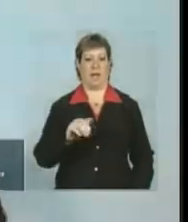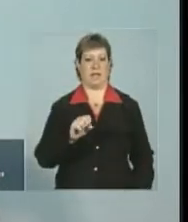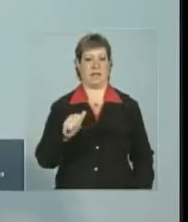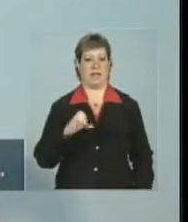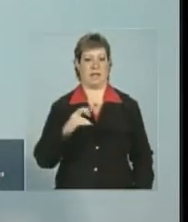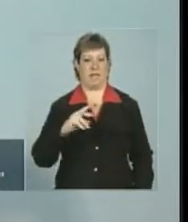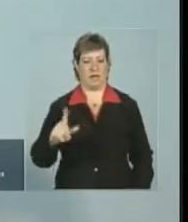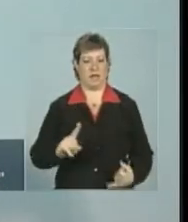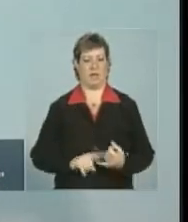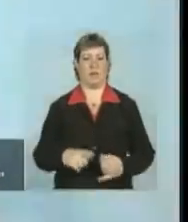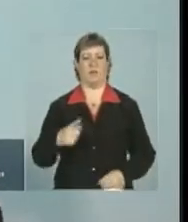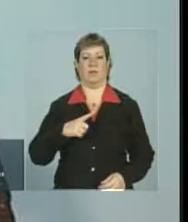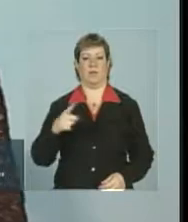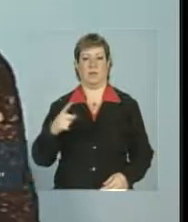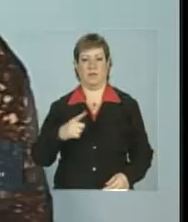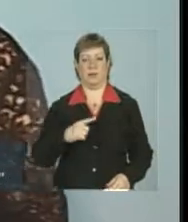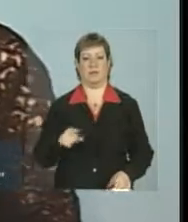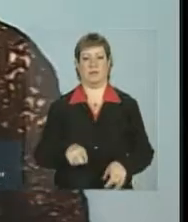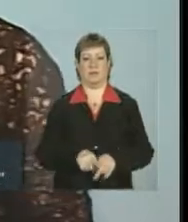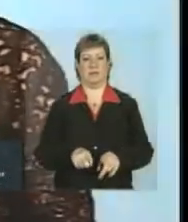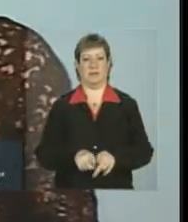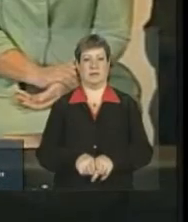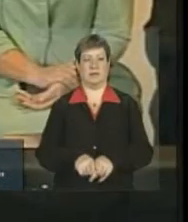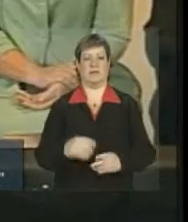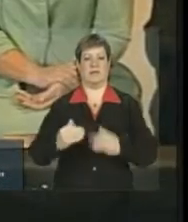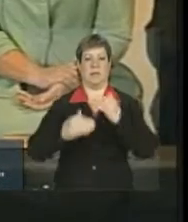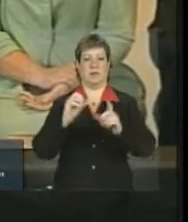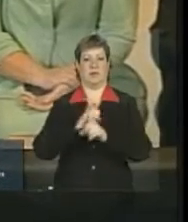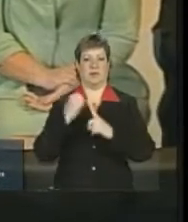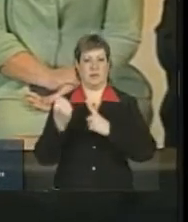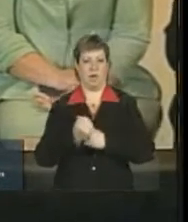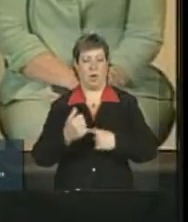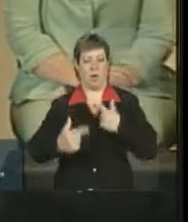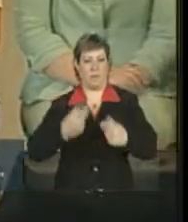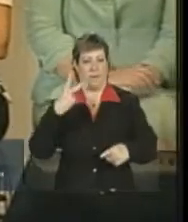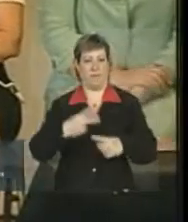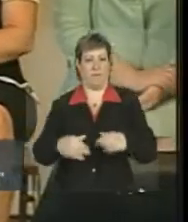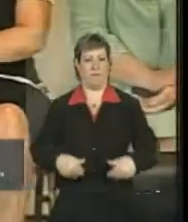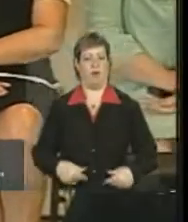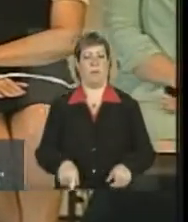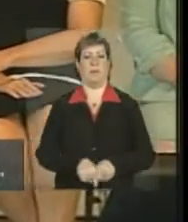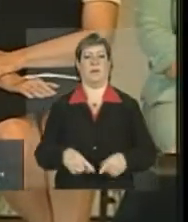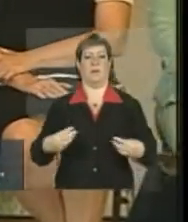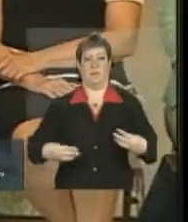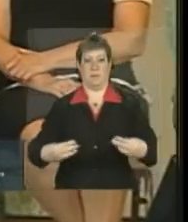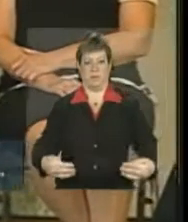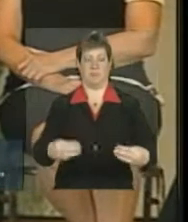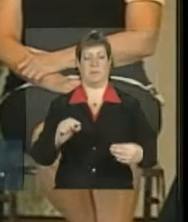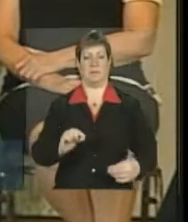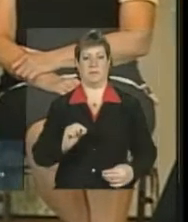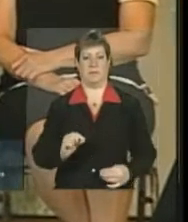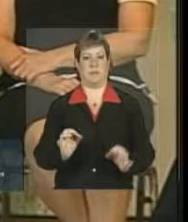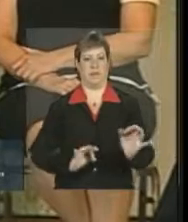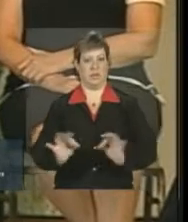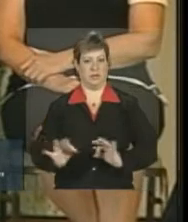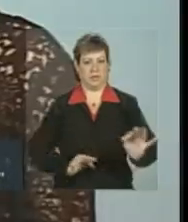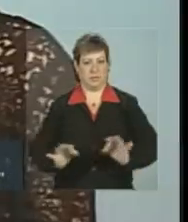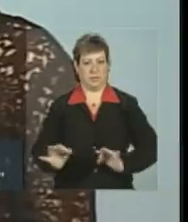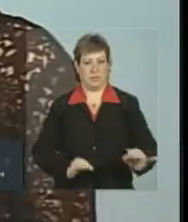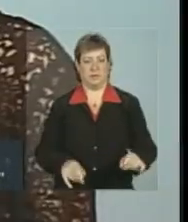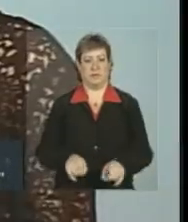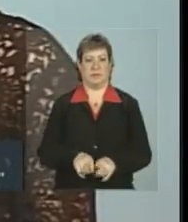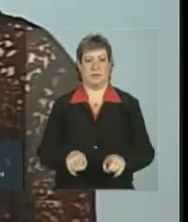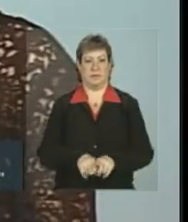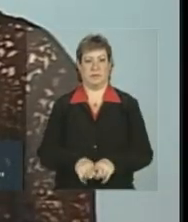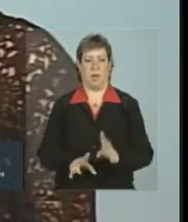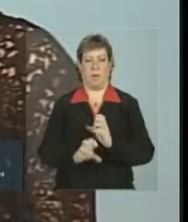Cidades, Tereza Campelo, do Desenvolvimento Social e Combate à Fome, Miriam Belchior, do Planejamento,